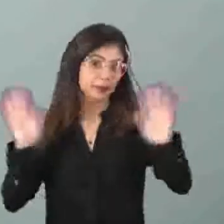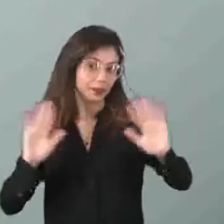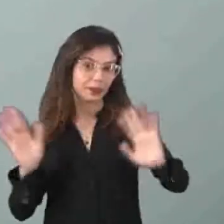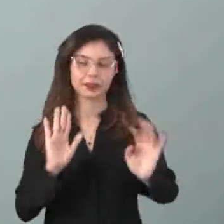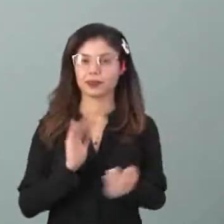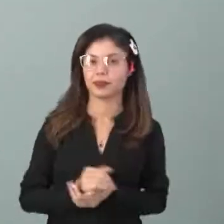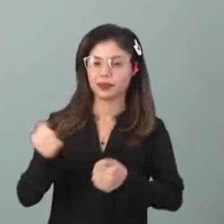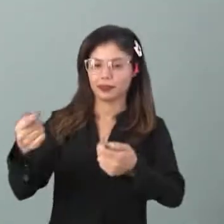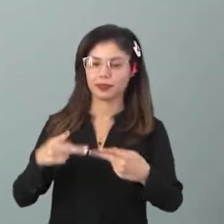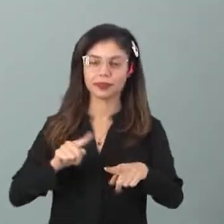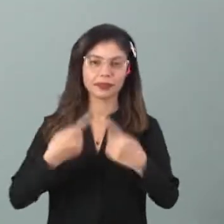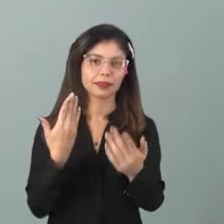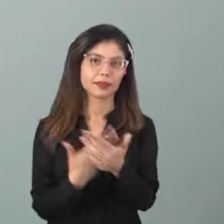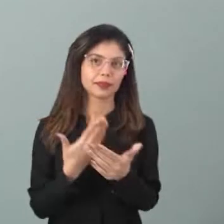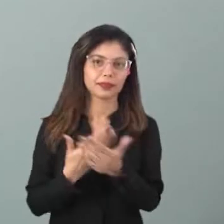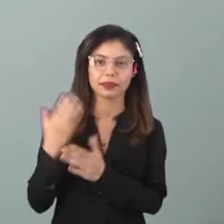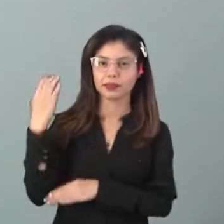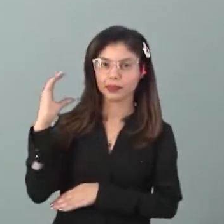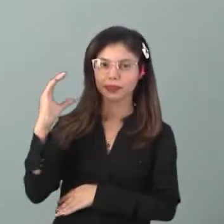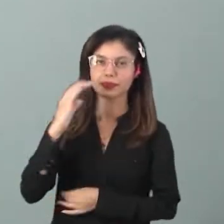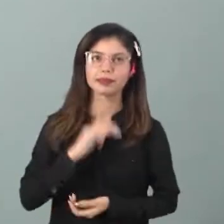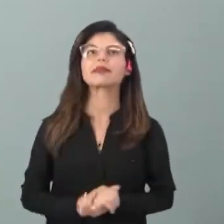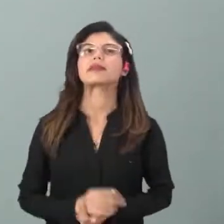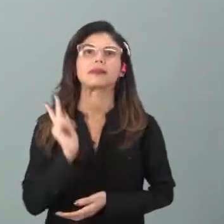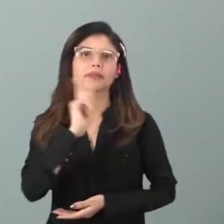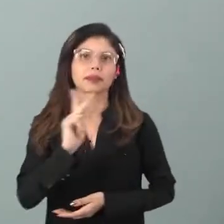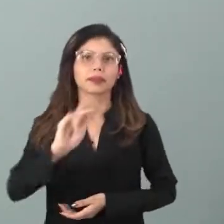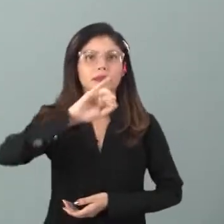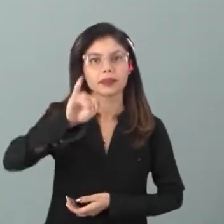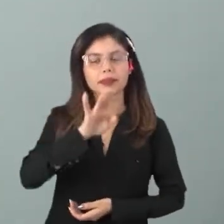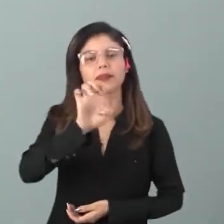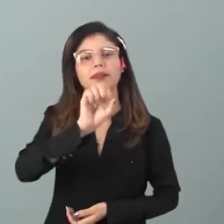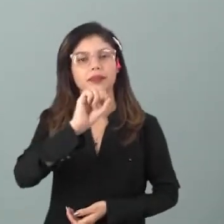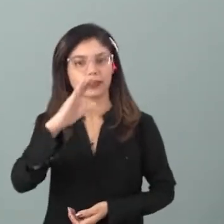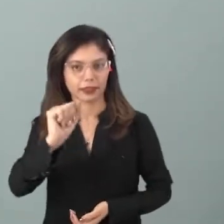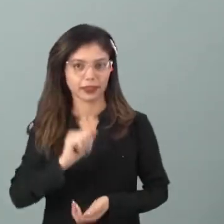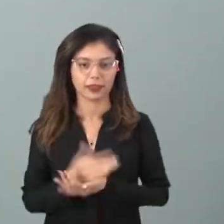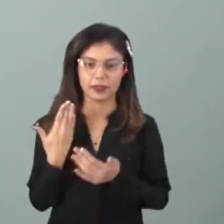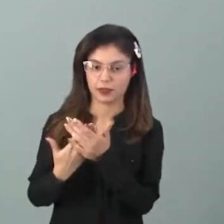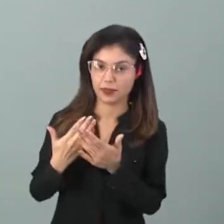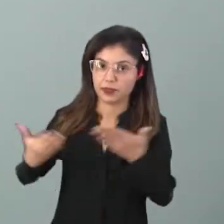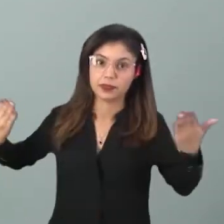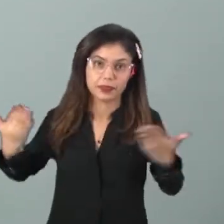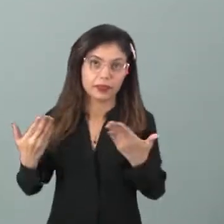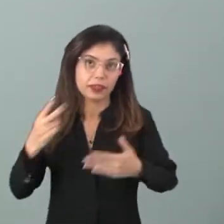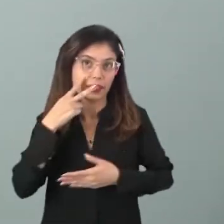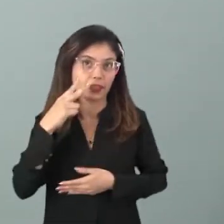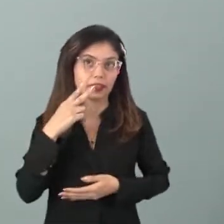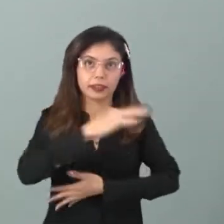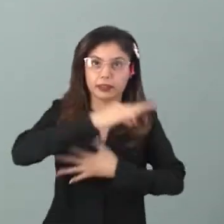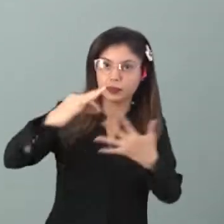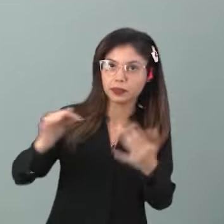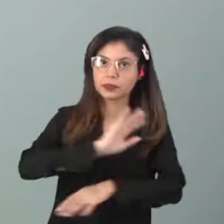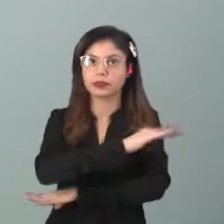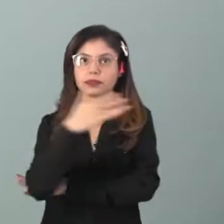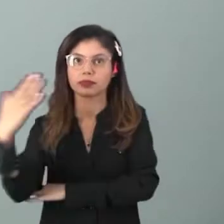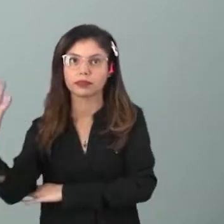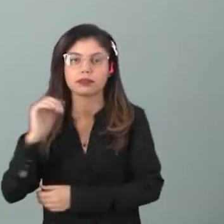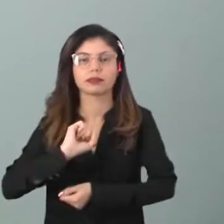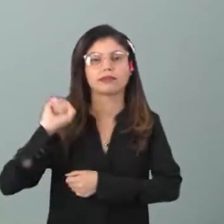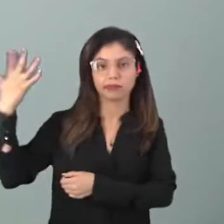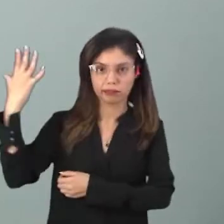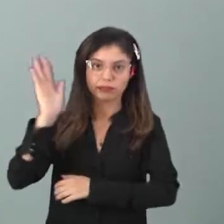Olá, bem-vindos a mais uma aula de ciências. Eu sou a professora Jéssica e na aula de hoje nós veremos sobre os fenômenos naturais e